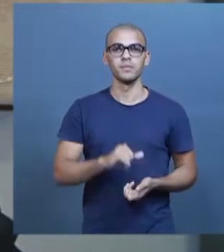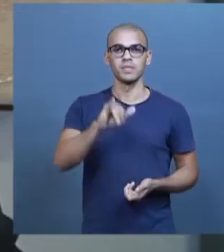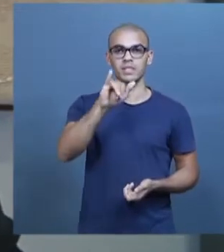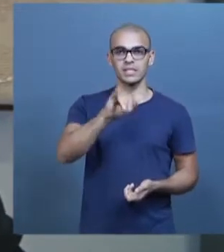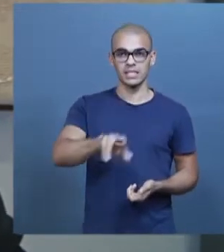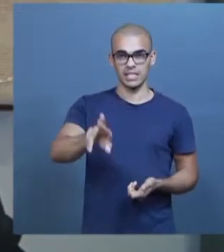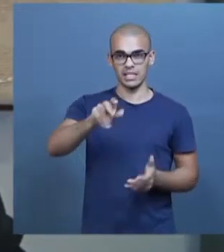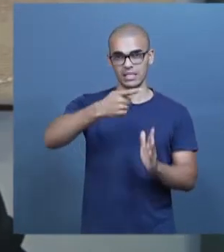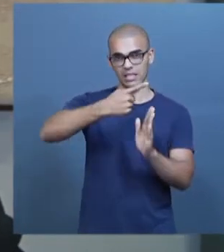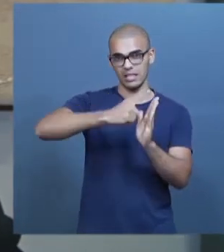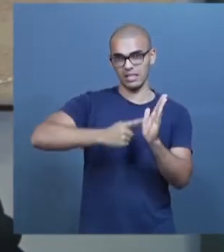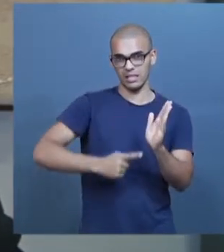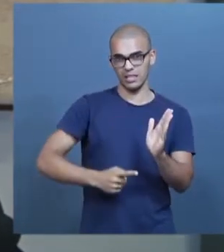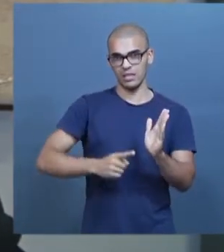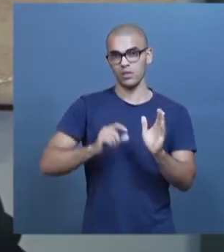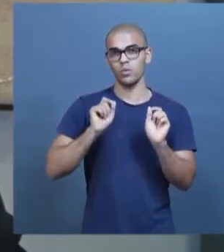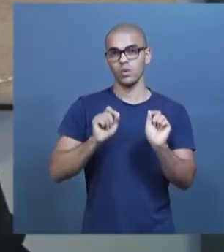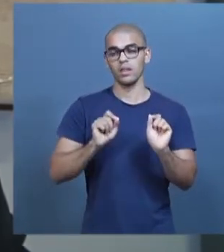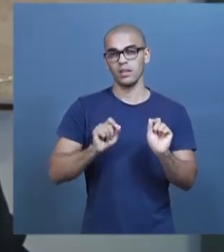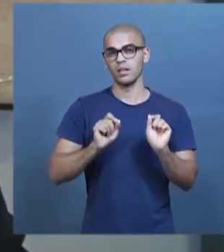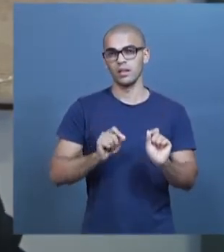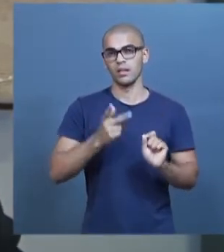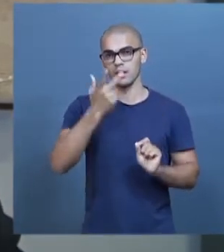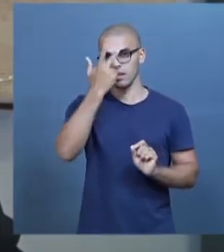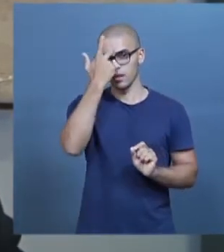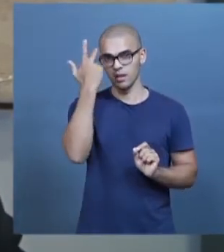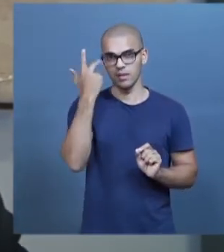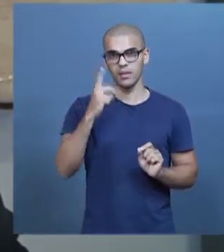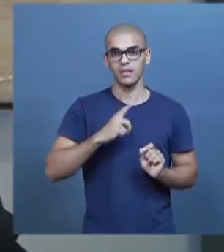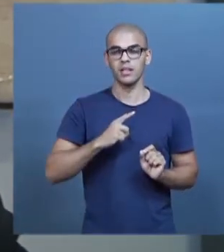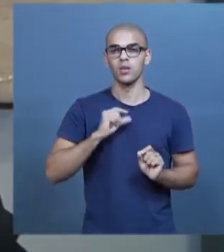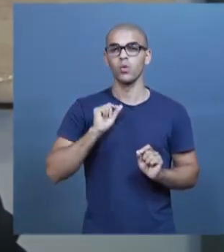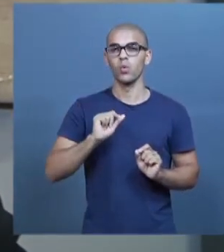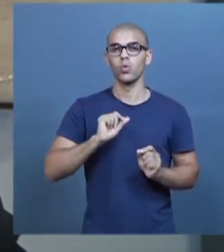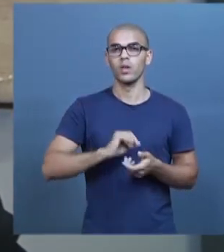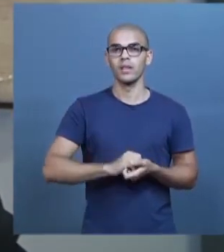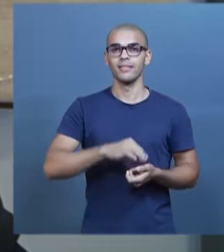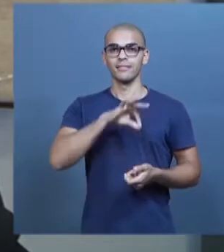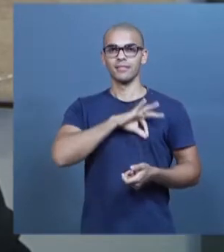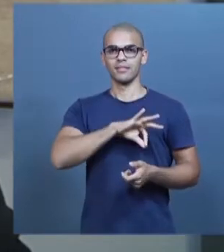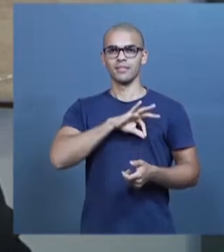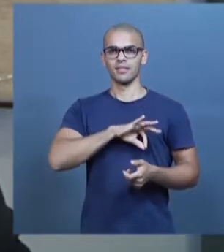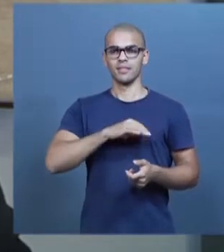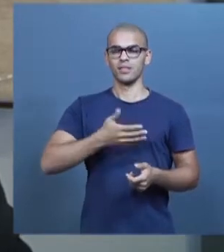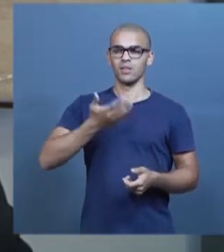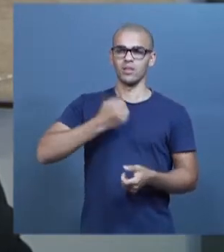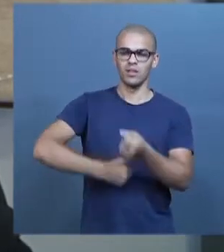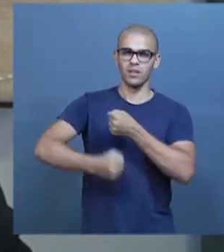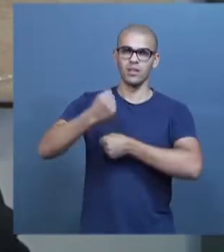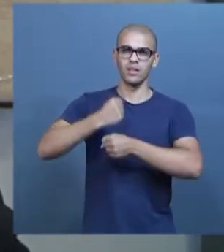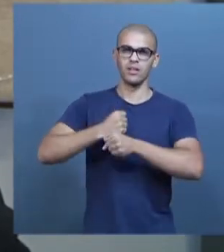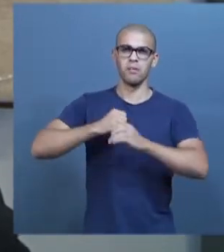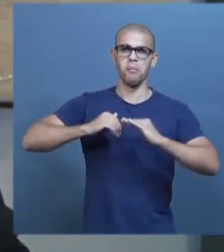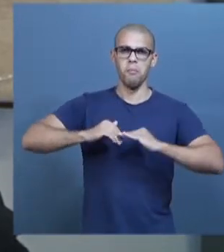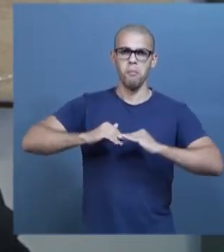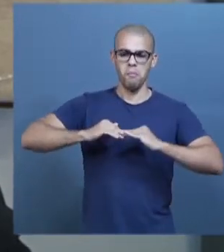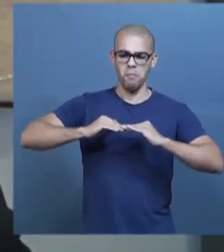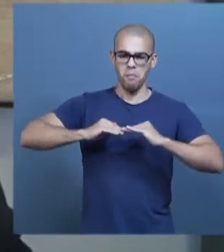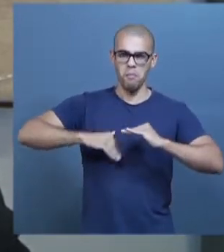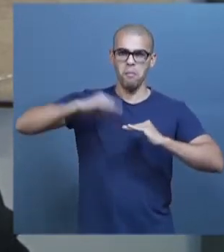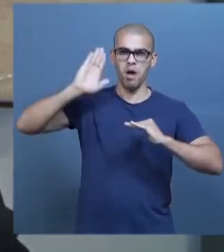torna obrigatória para todo contribuinte que percebeu rendimentos em 2018 com valores acima de